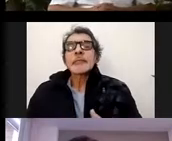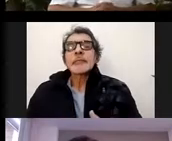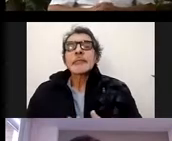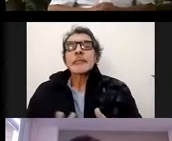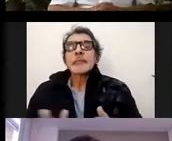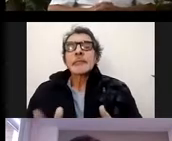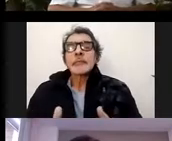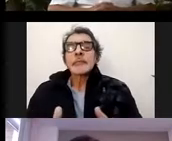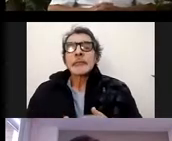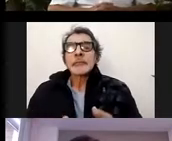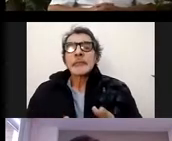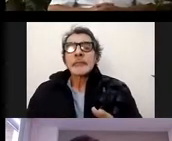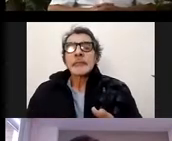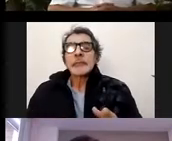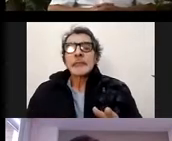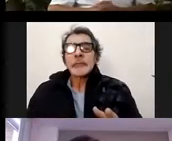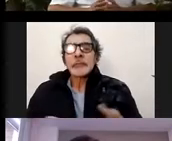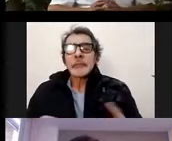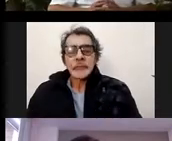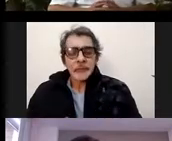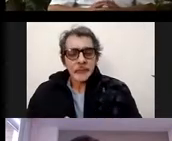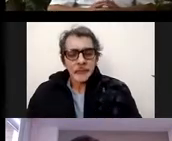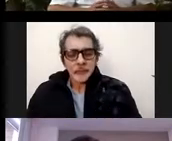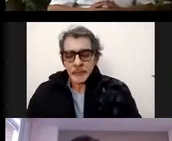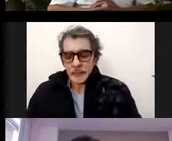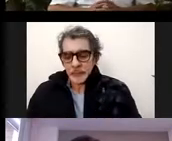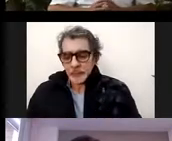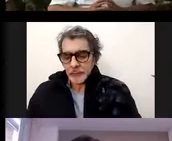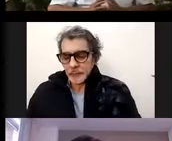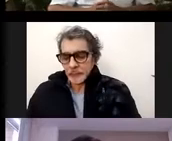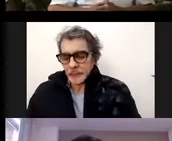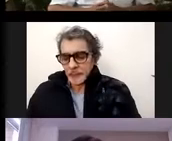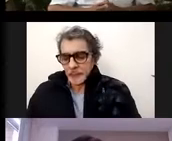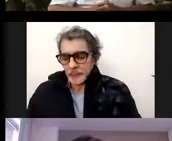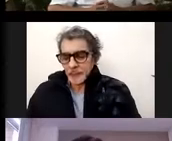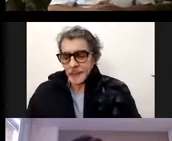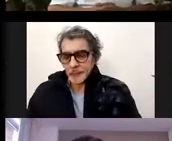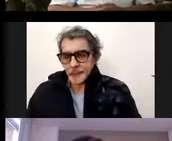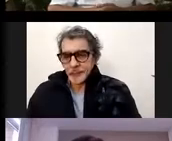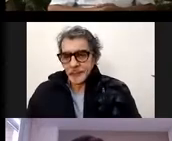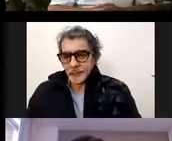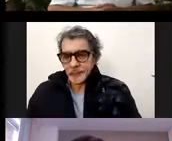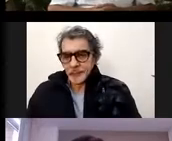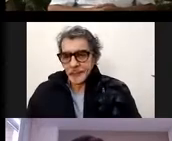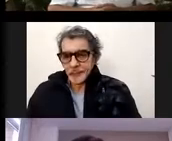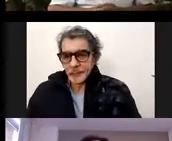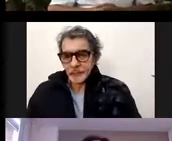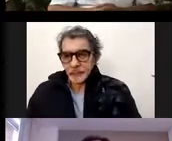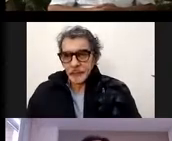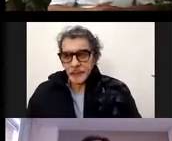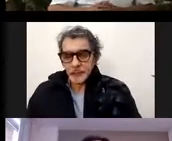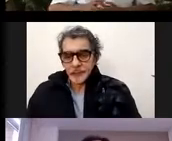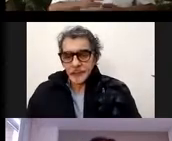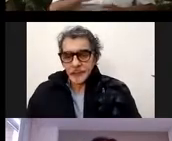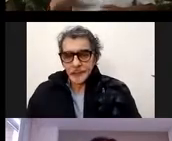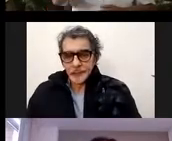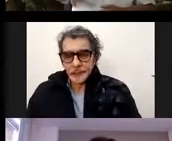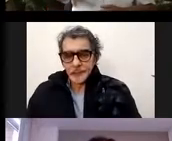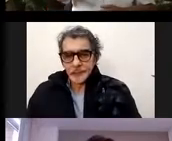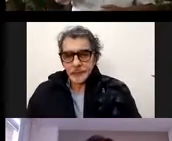eu estou muito feliz da professora Bianca estar aí. Professora Bianca é uma pessoa que passou por pela Secretaria de Cultura. Não foi porque eu